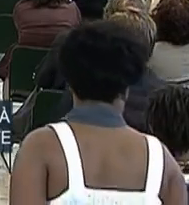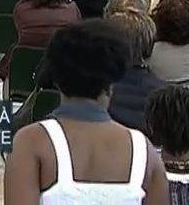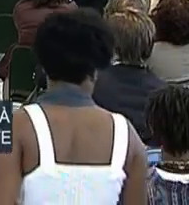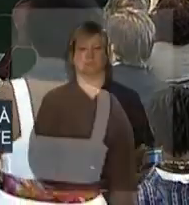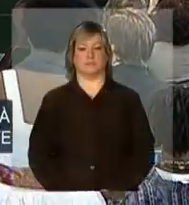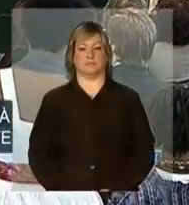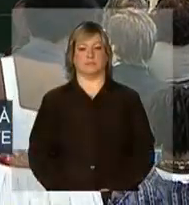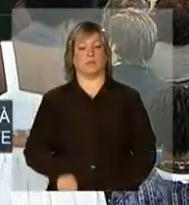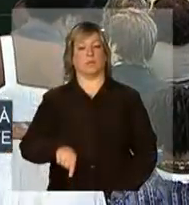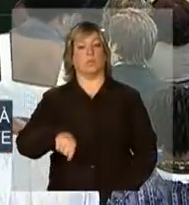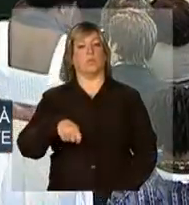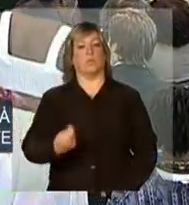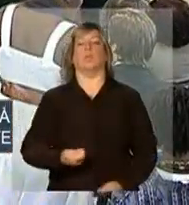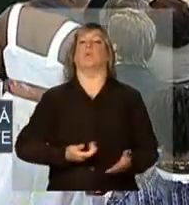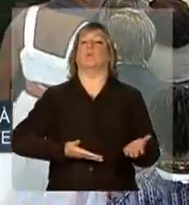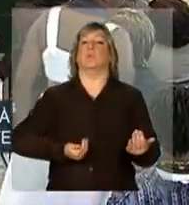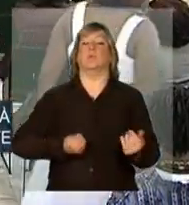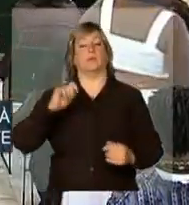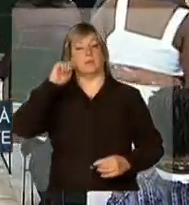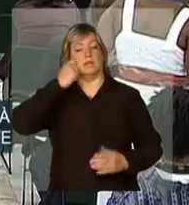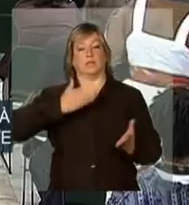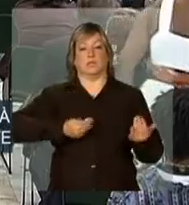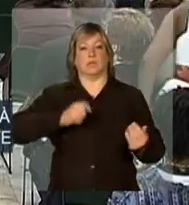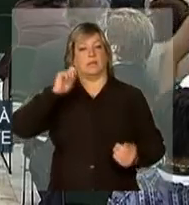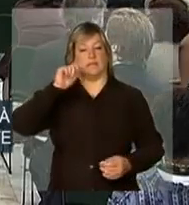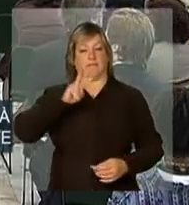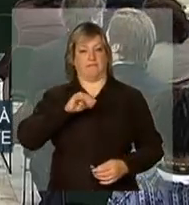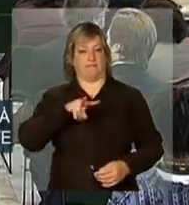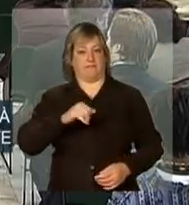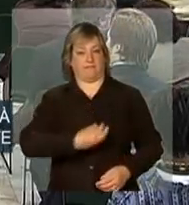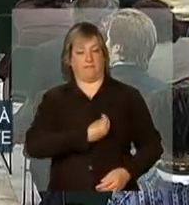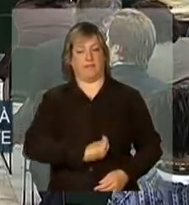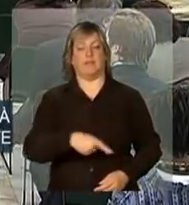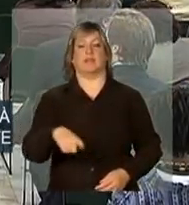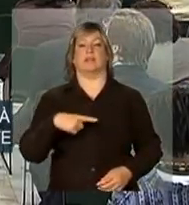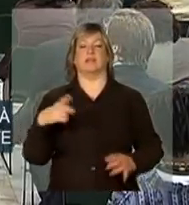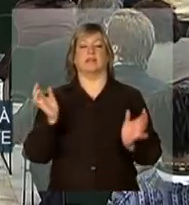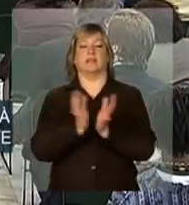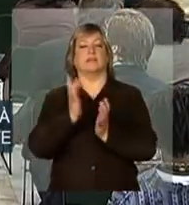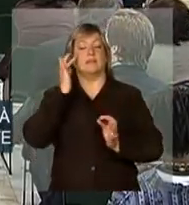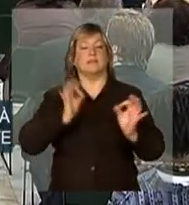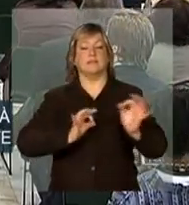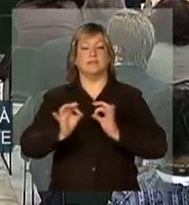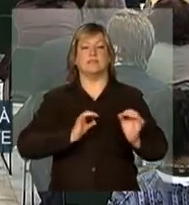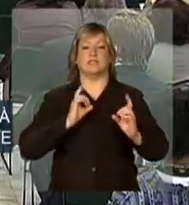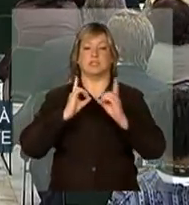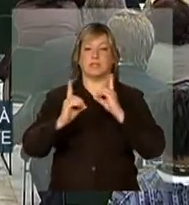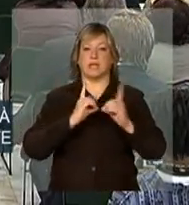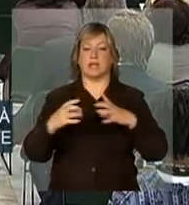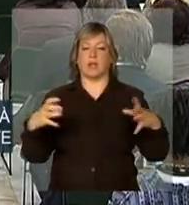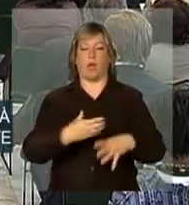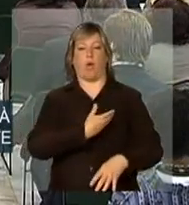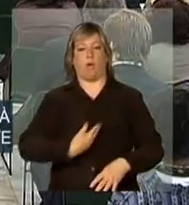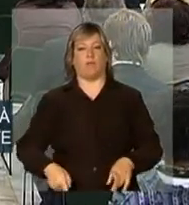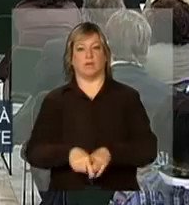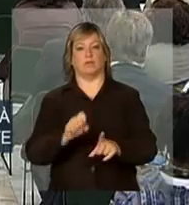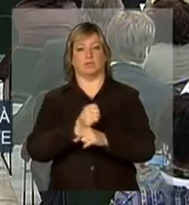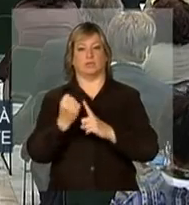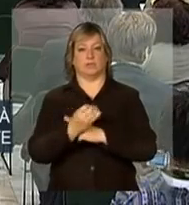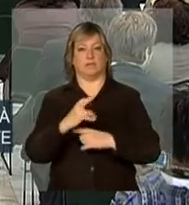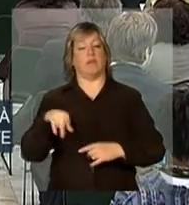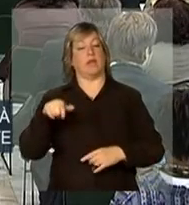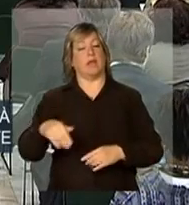O juventude negra, juventude viva, estratégias e diálogos entre o governo e sociedade civil é uma etapa